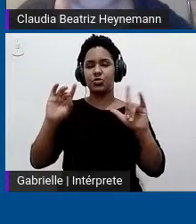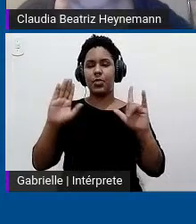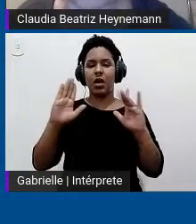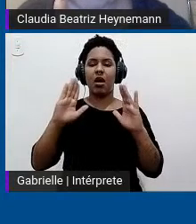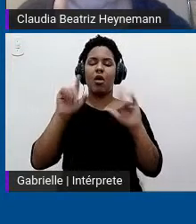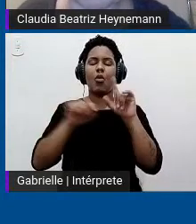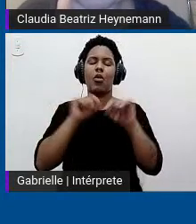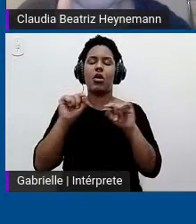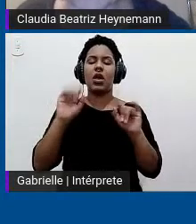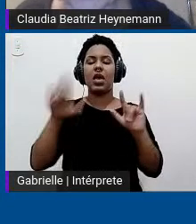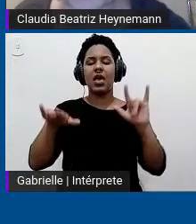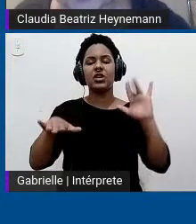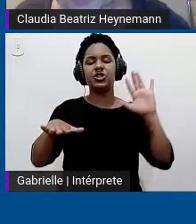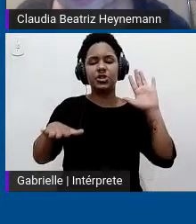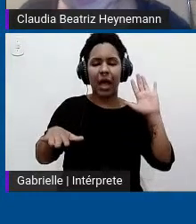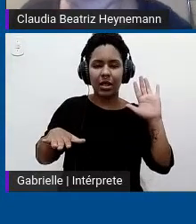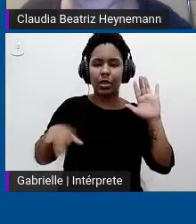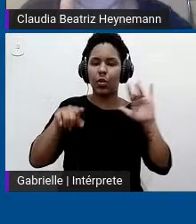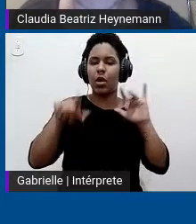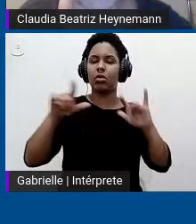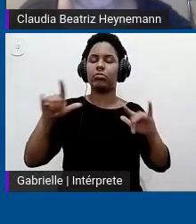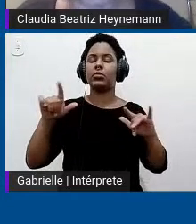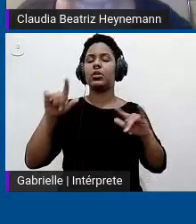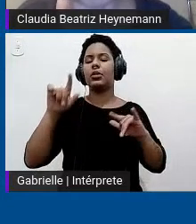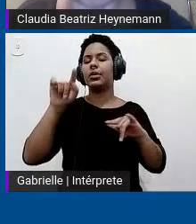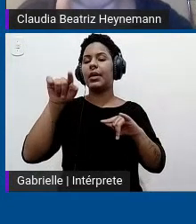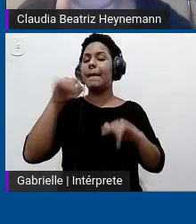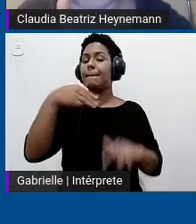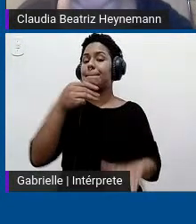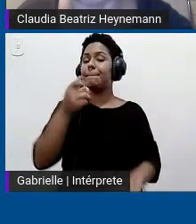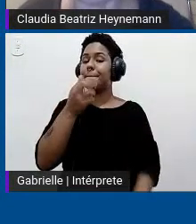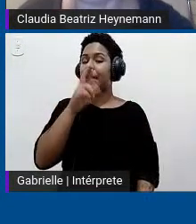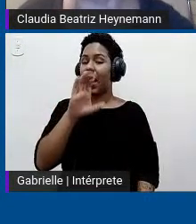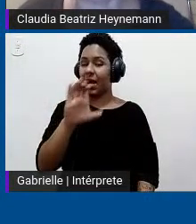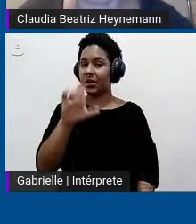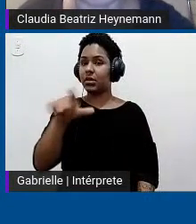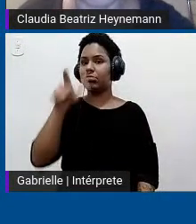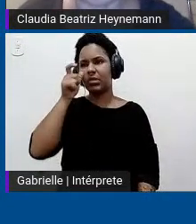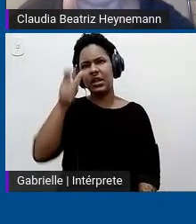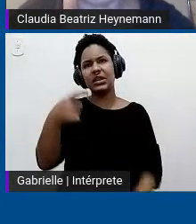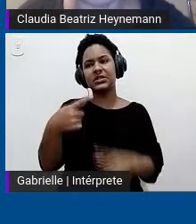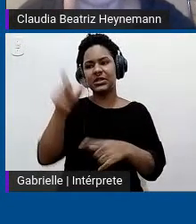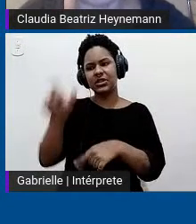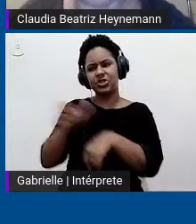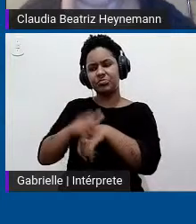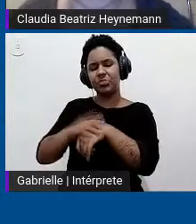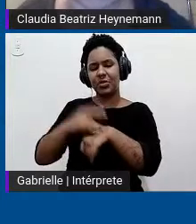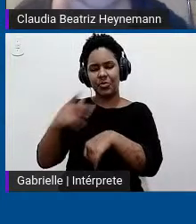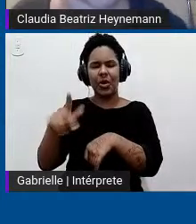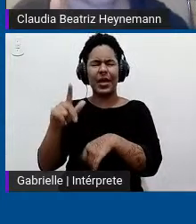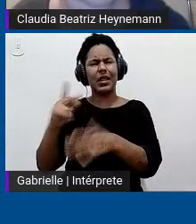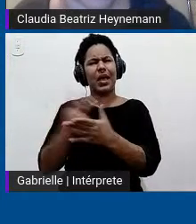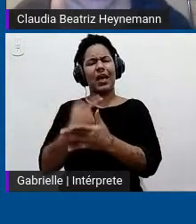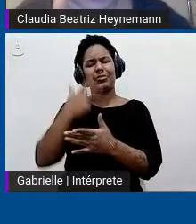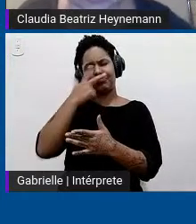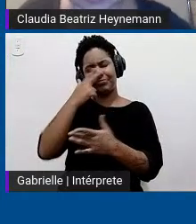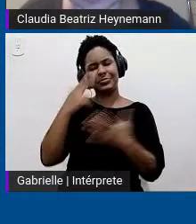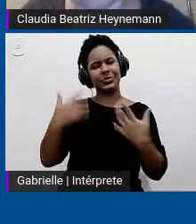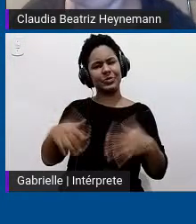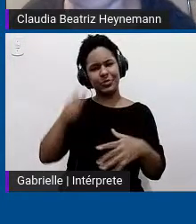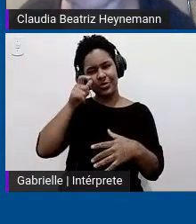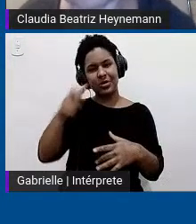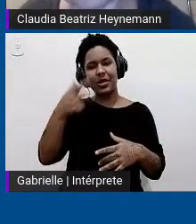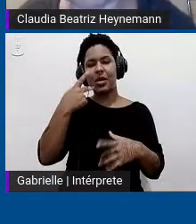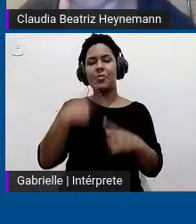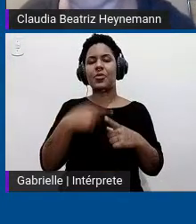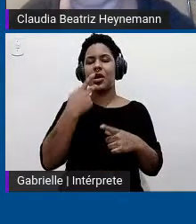Ferrez comete um erro assim, interessante para alguém como ele, porque ele disse que era uma estátua de Daguerre